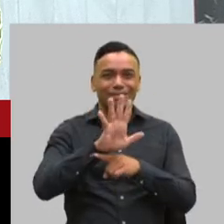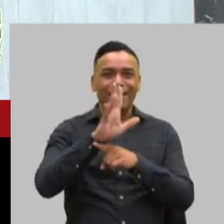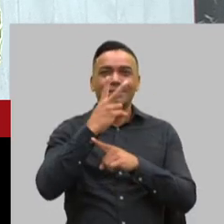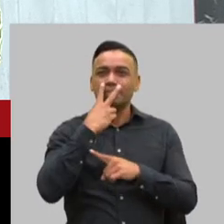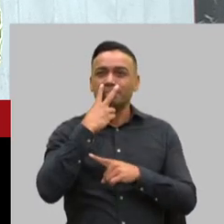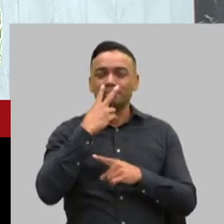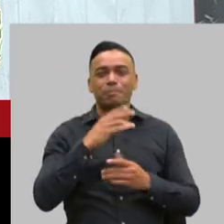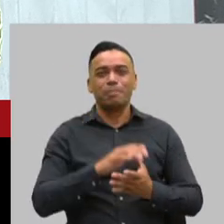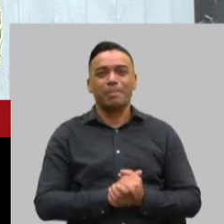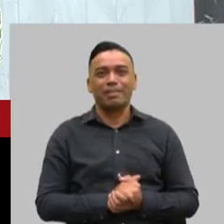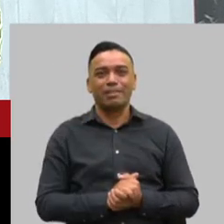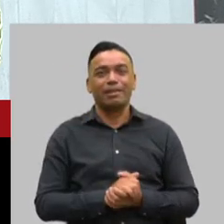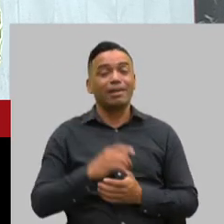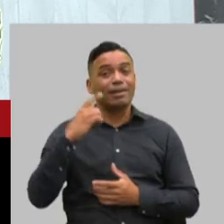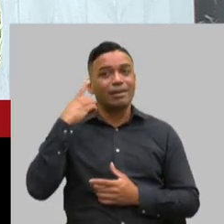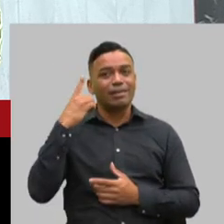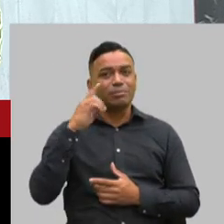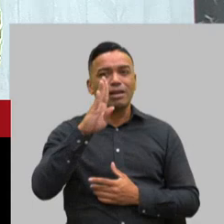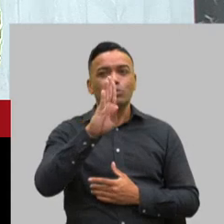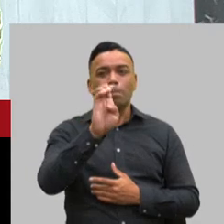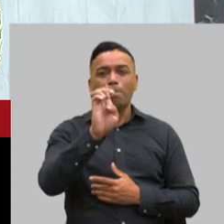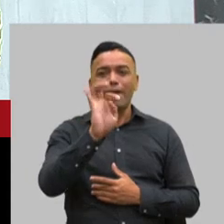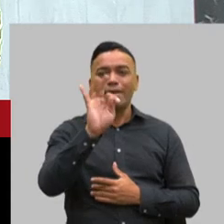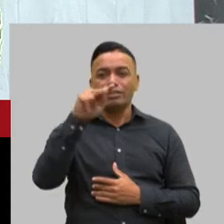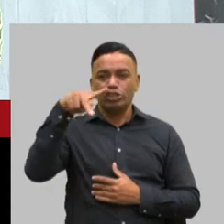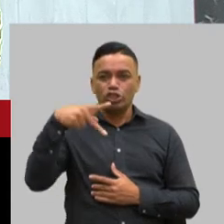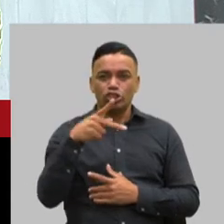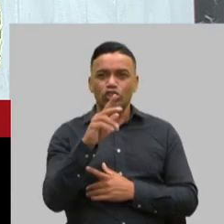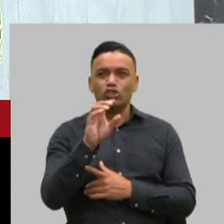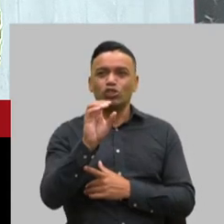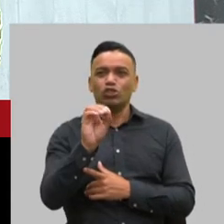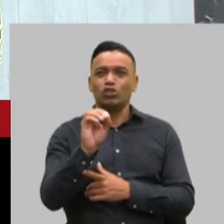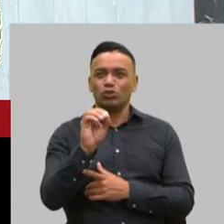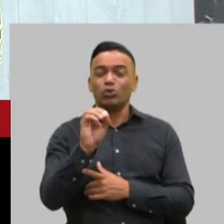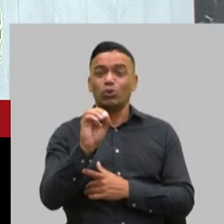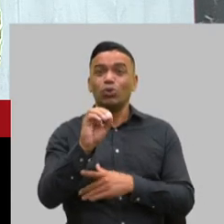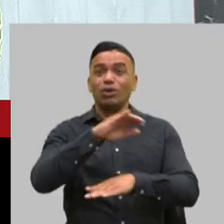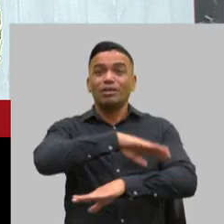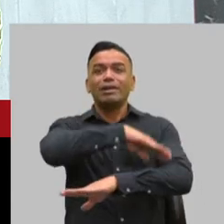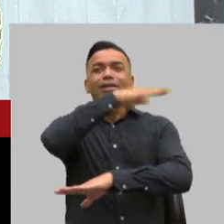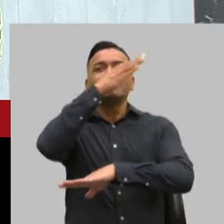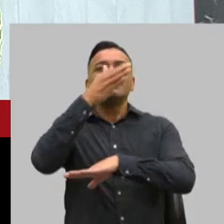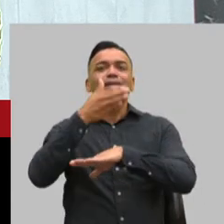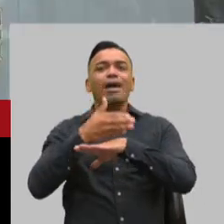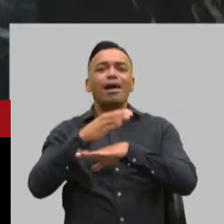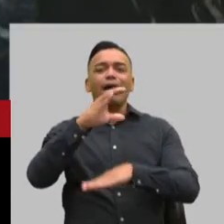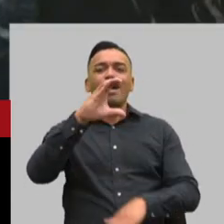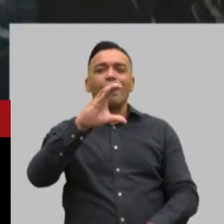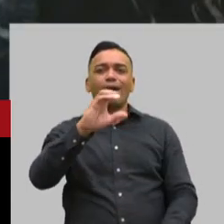deputado Betinho da Serra do Caparaó,